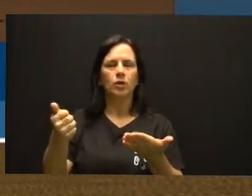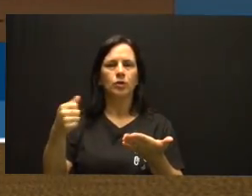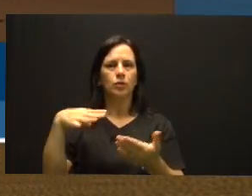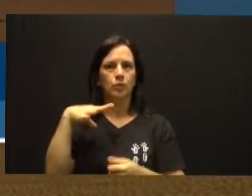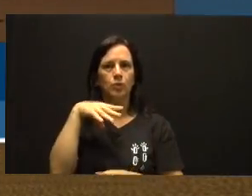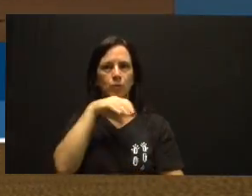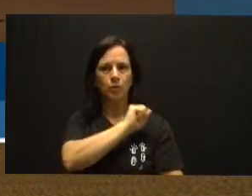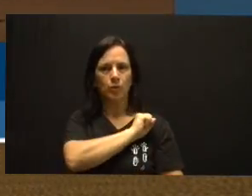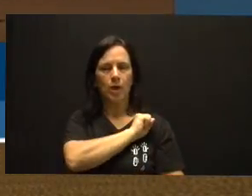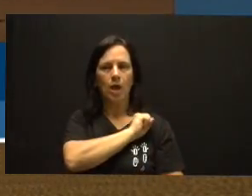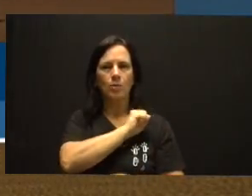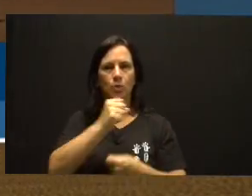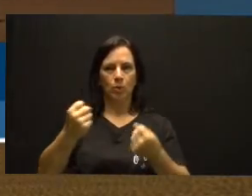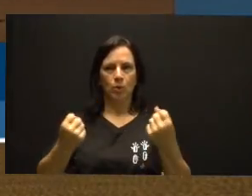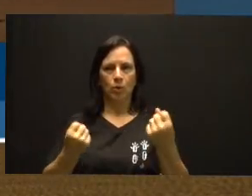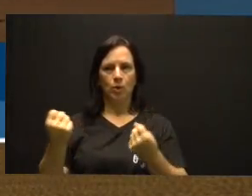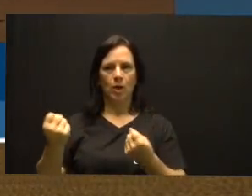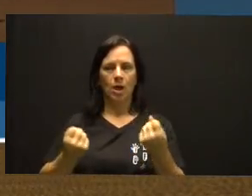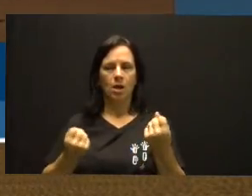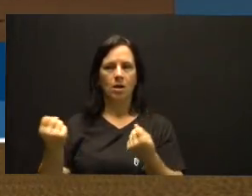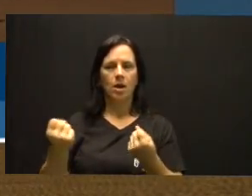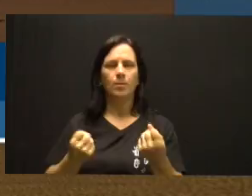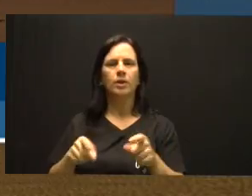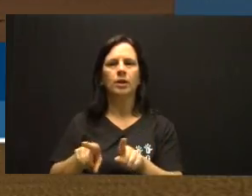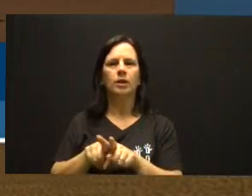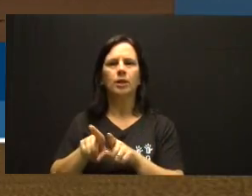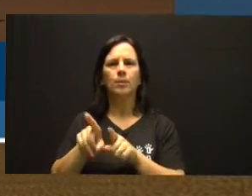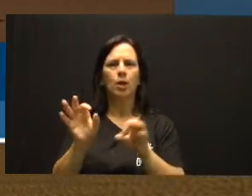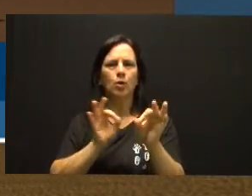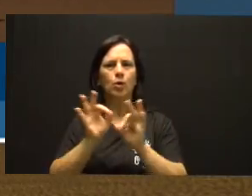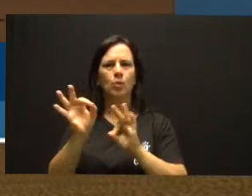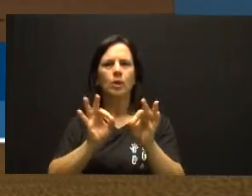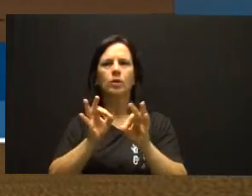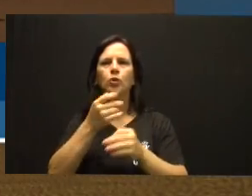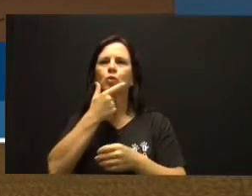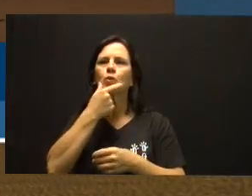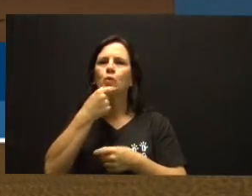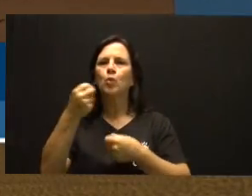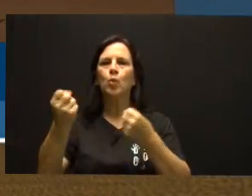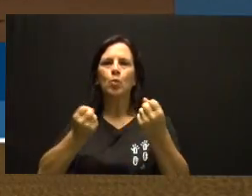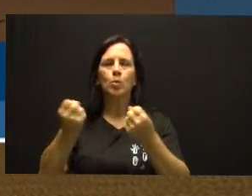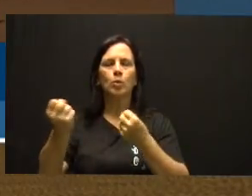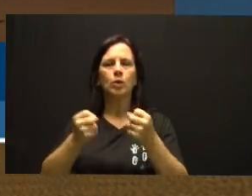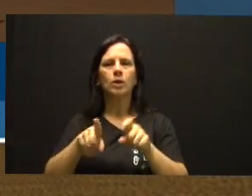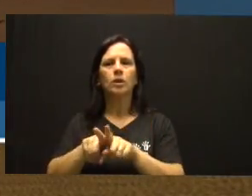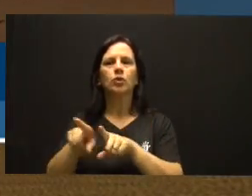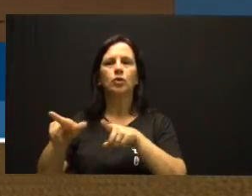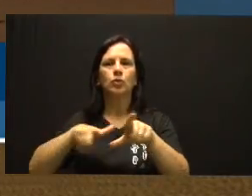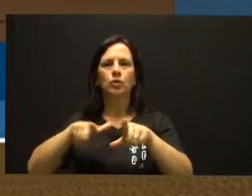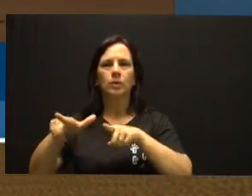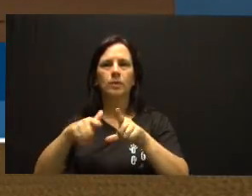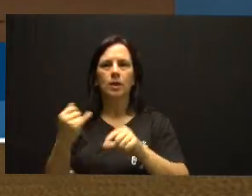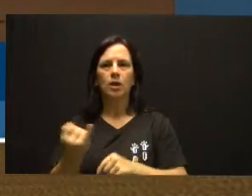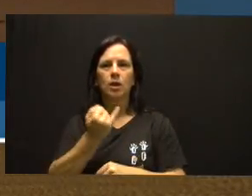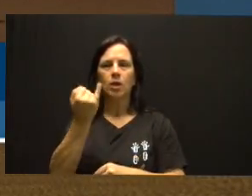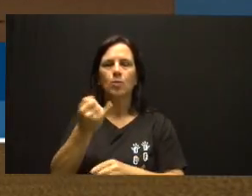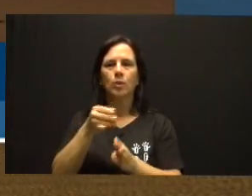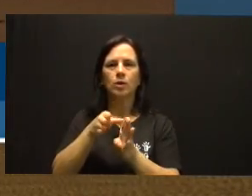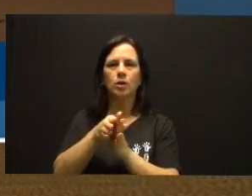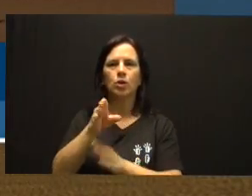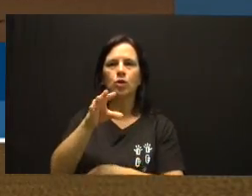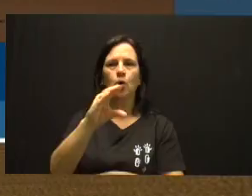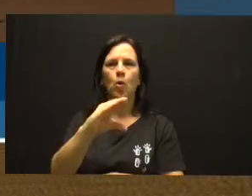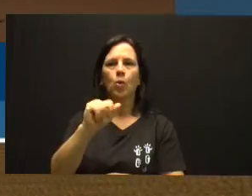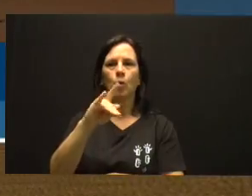rápida manutenção do veículo, assim como a regularização do motorista para prestar serviço nesta importante